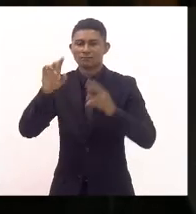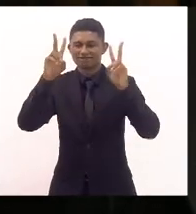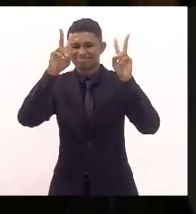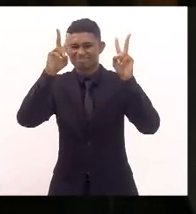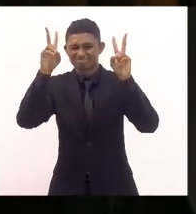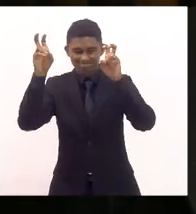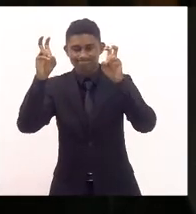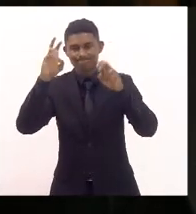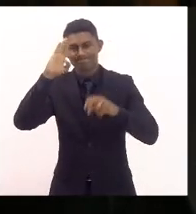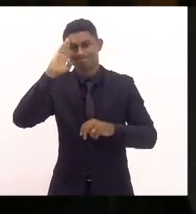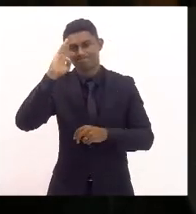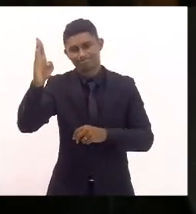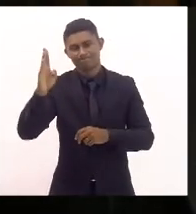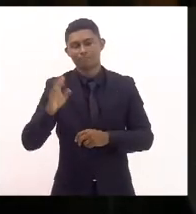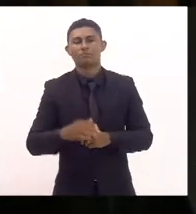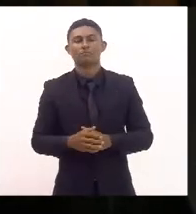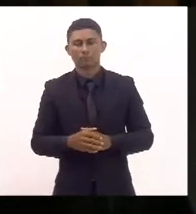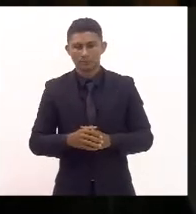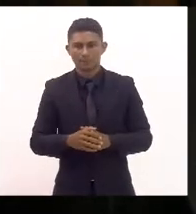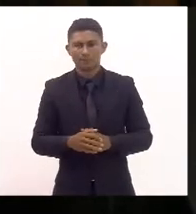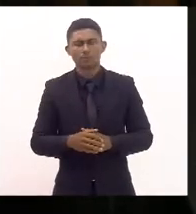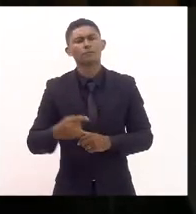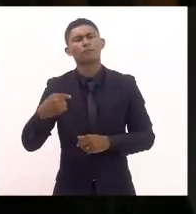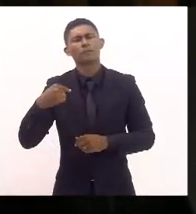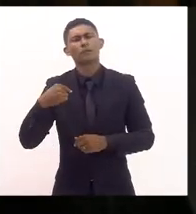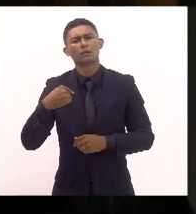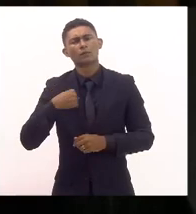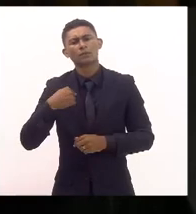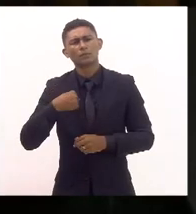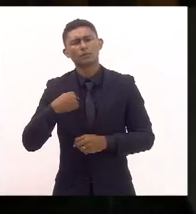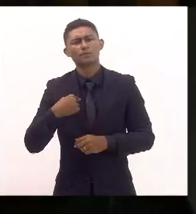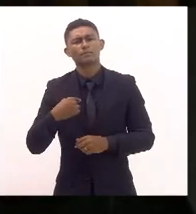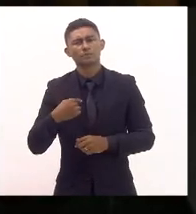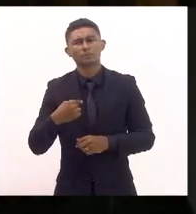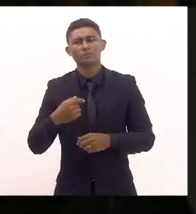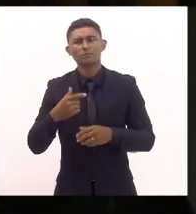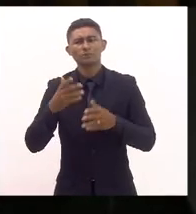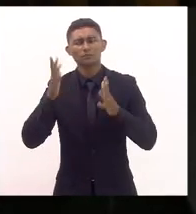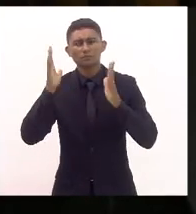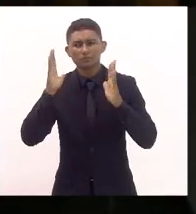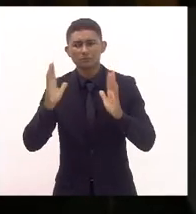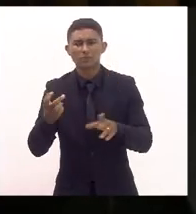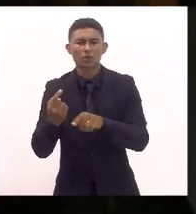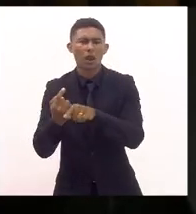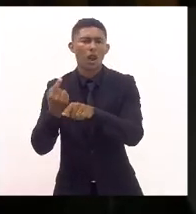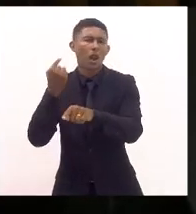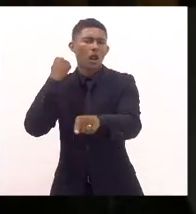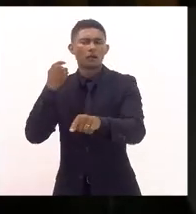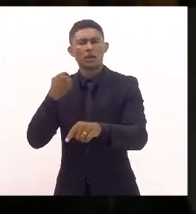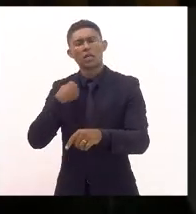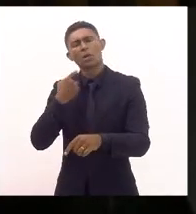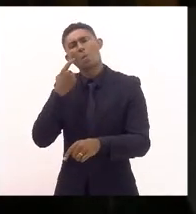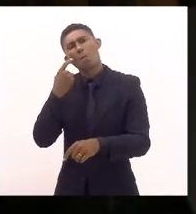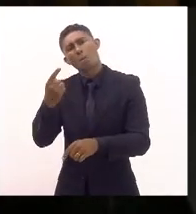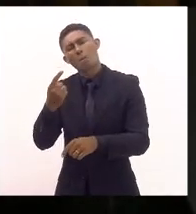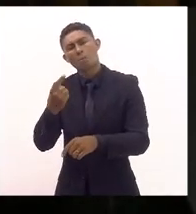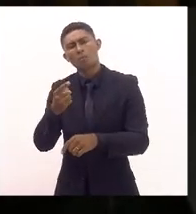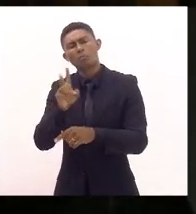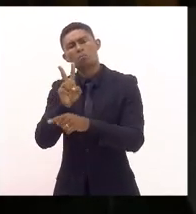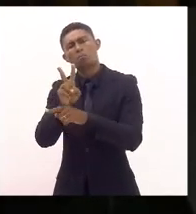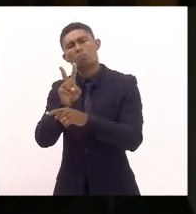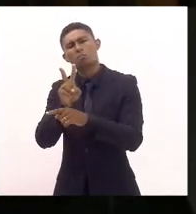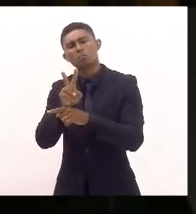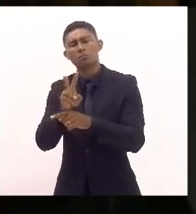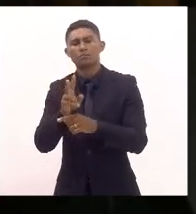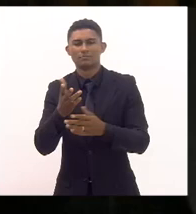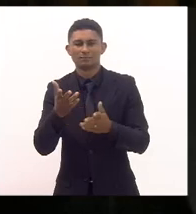central desde que eu acompanho a questão da arrecadação desde